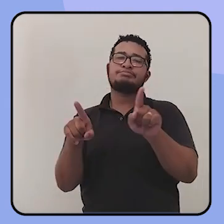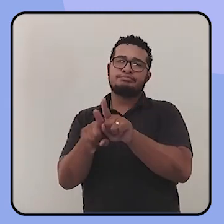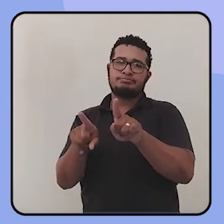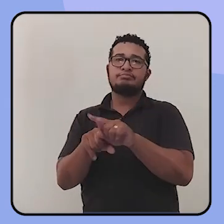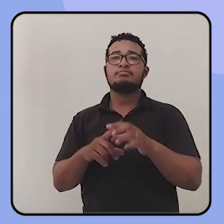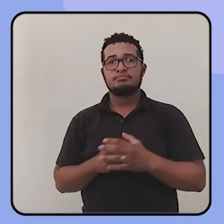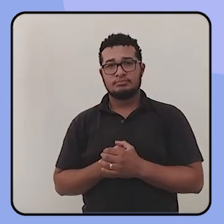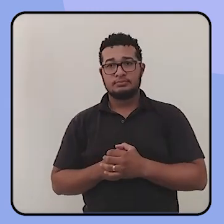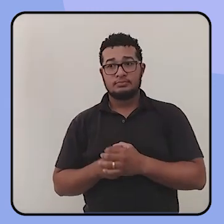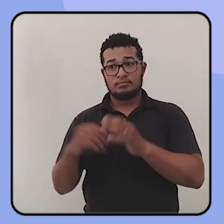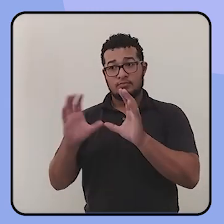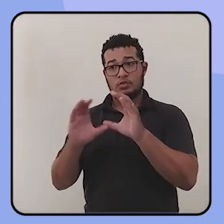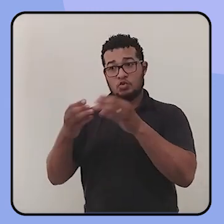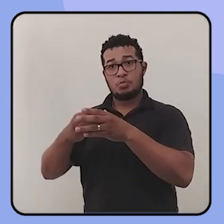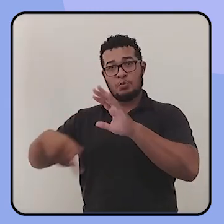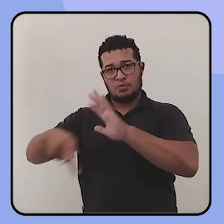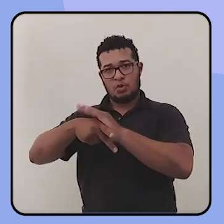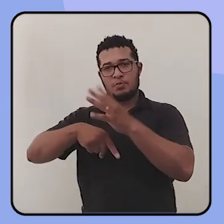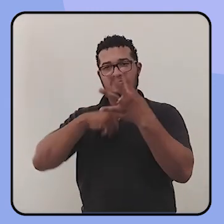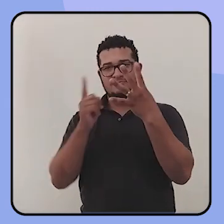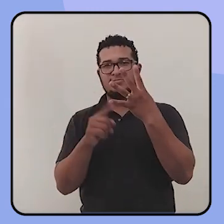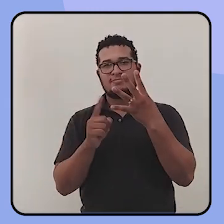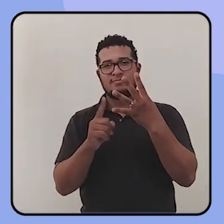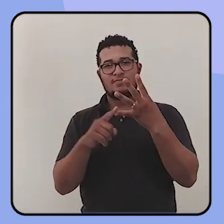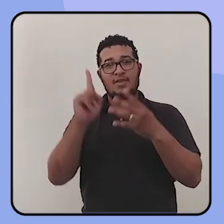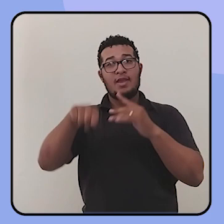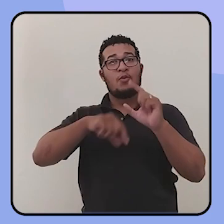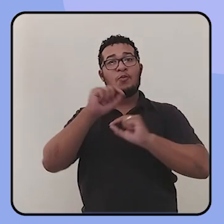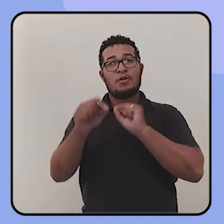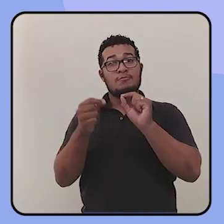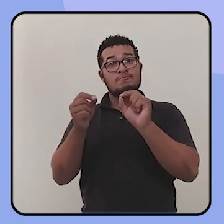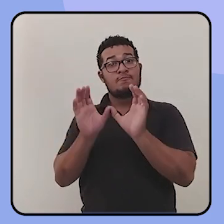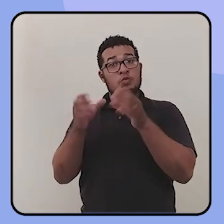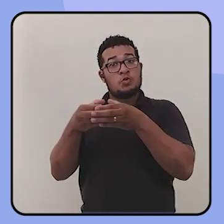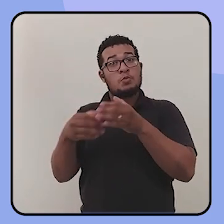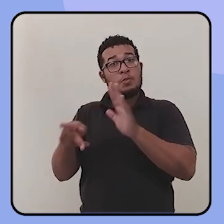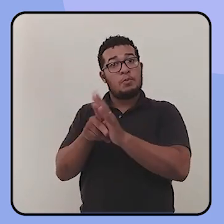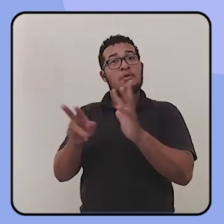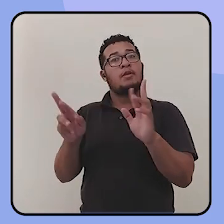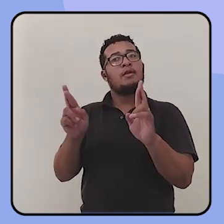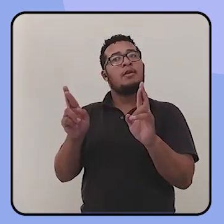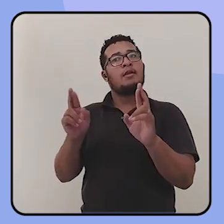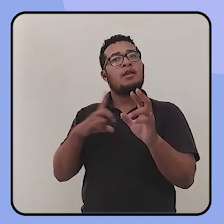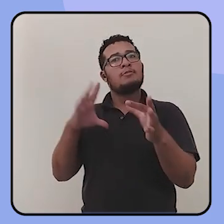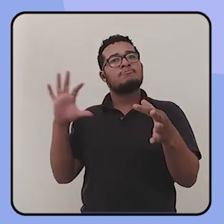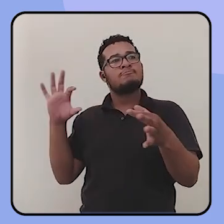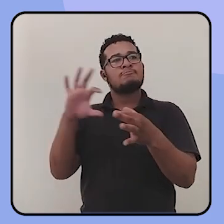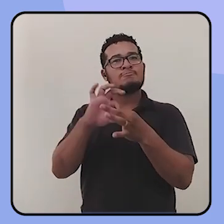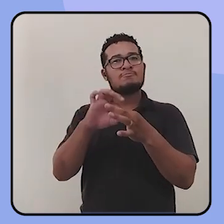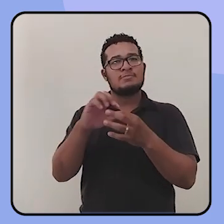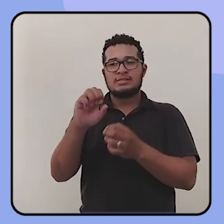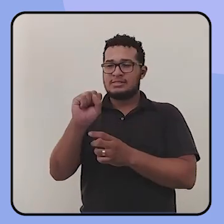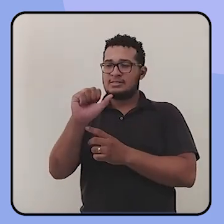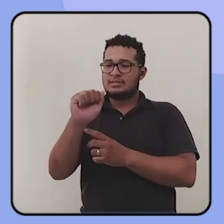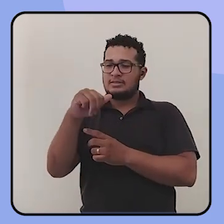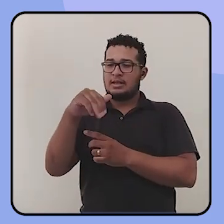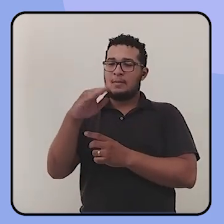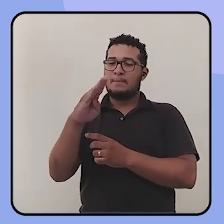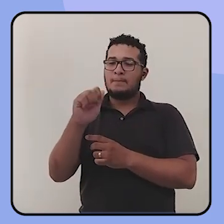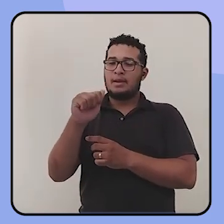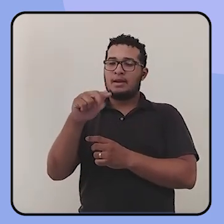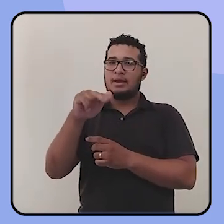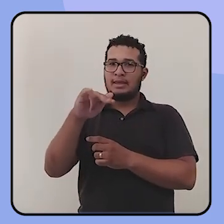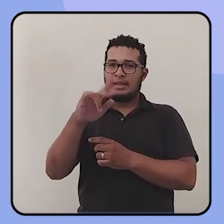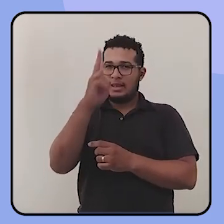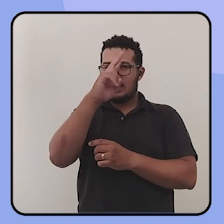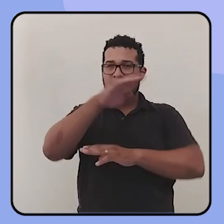Os grupos identificados com a tradição Itaipu são os herdeiros dos grupos relacionados com os sambaquis.